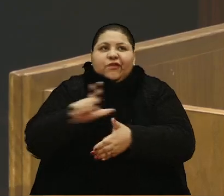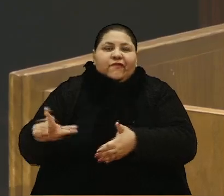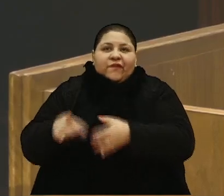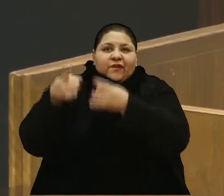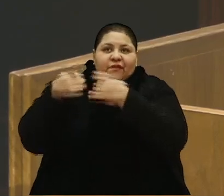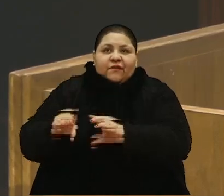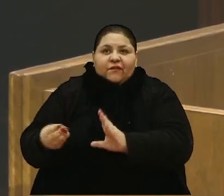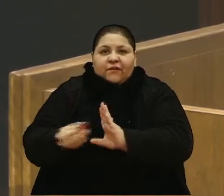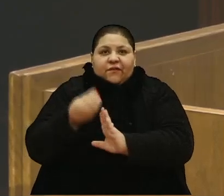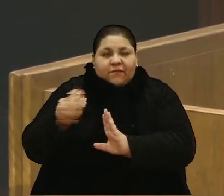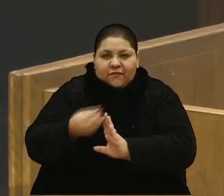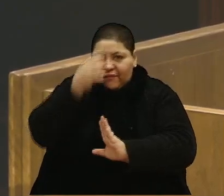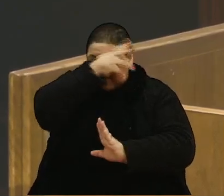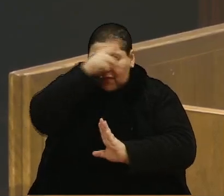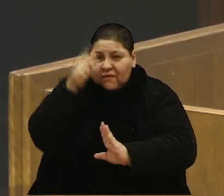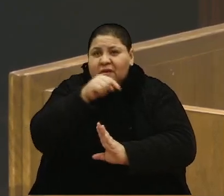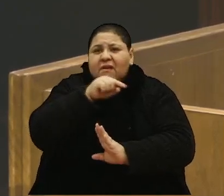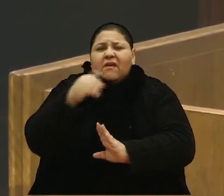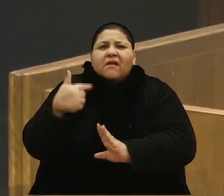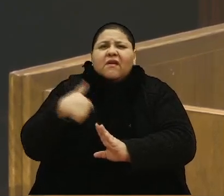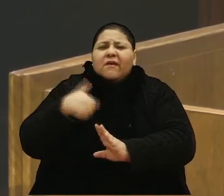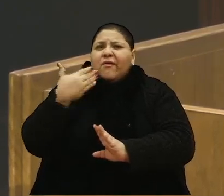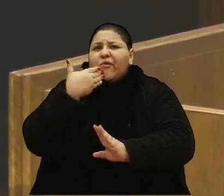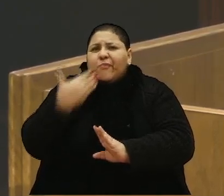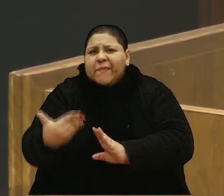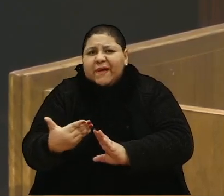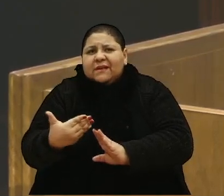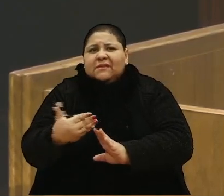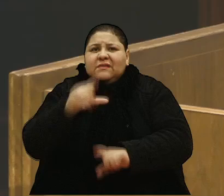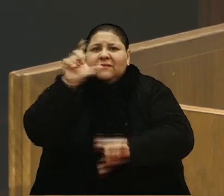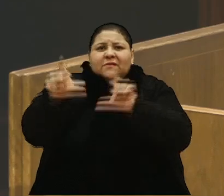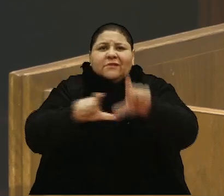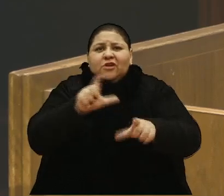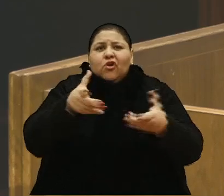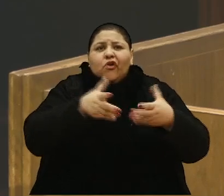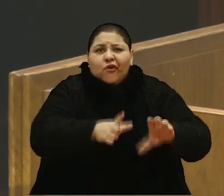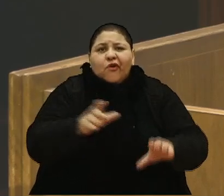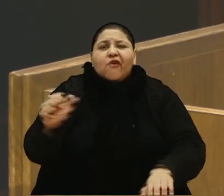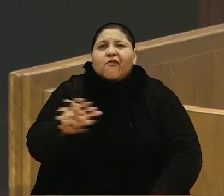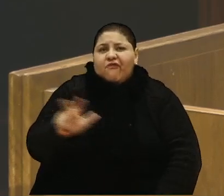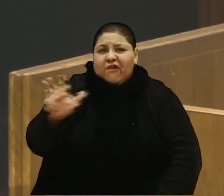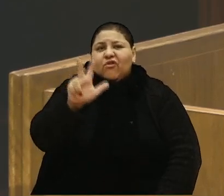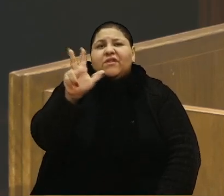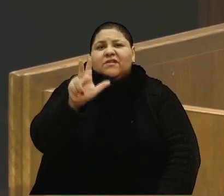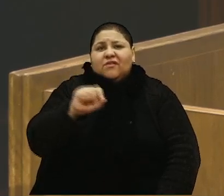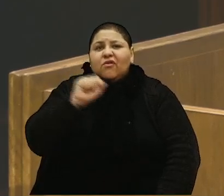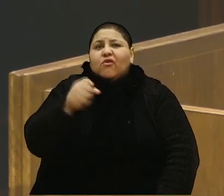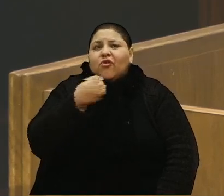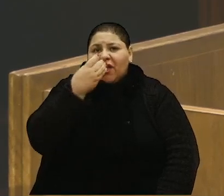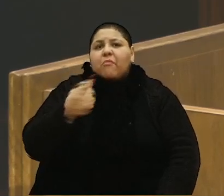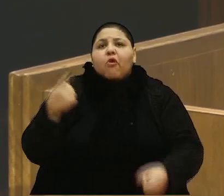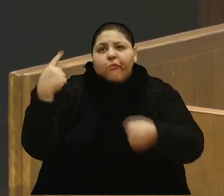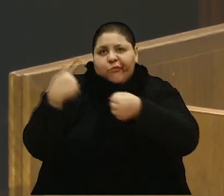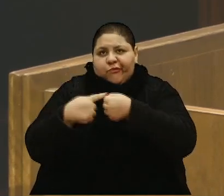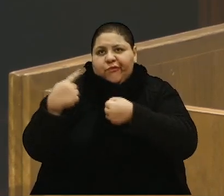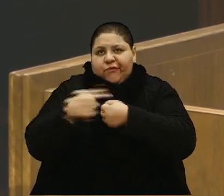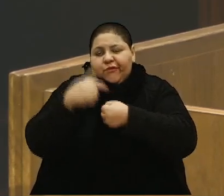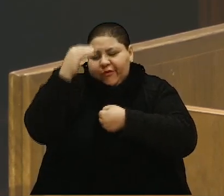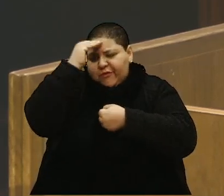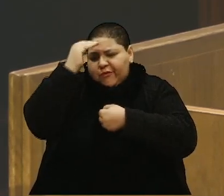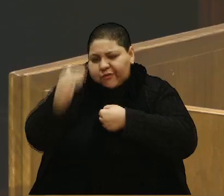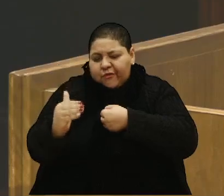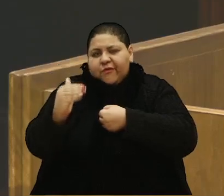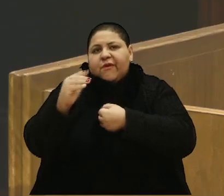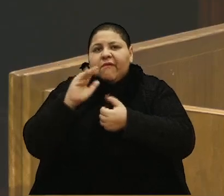orçamento do município. E eu peço para a oposição, seja quem for, valorizem o que é bom para o município. Respeite quando